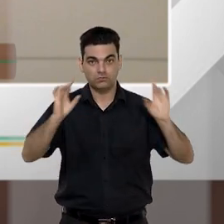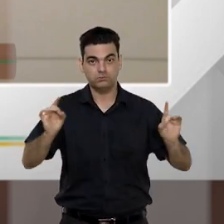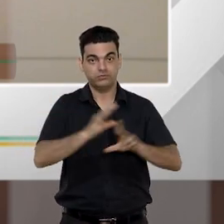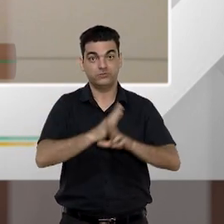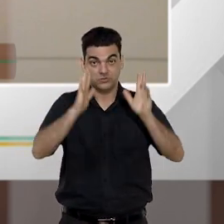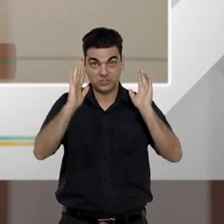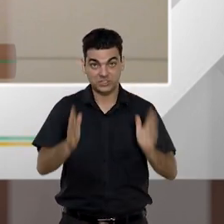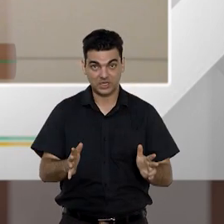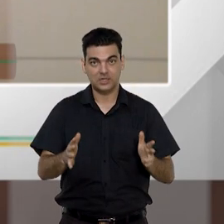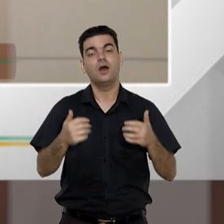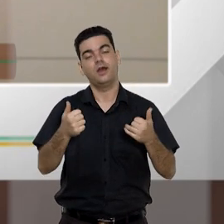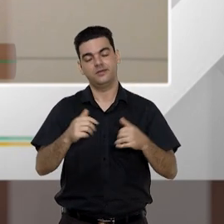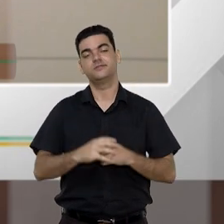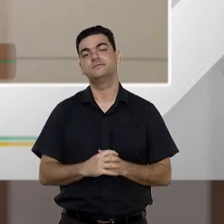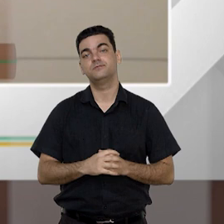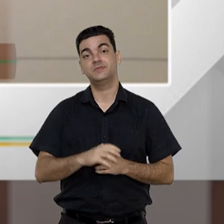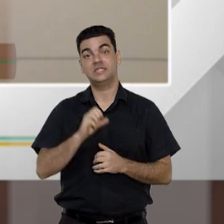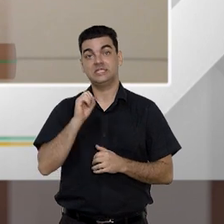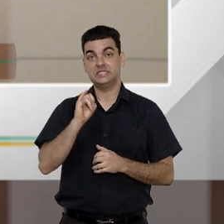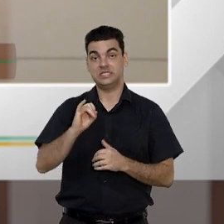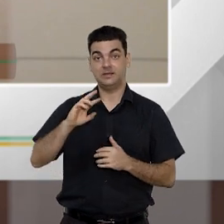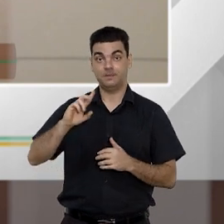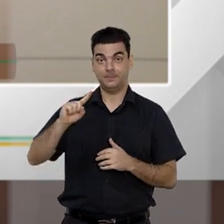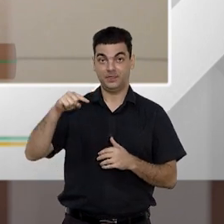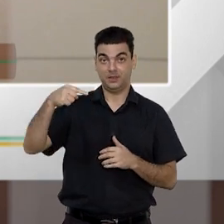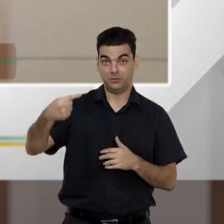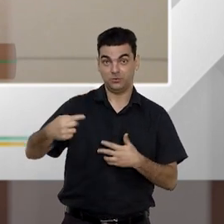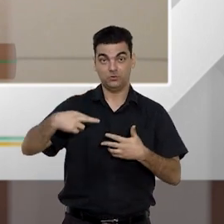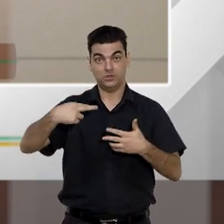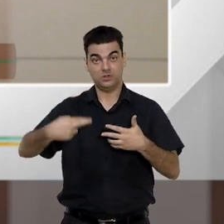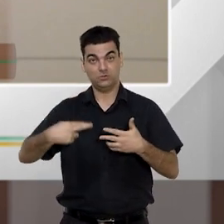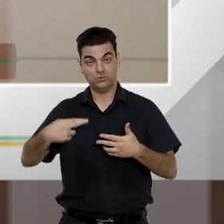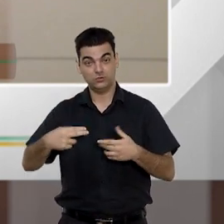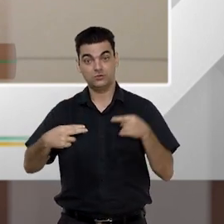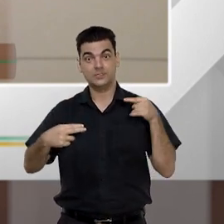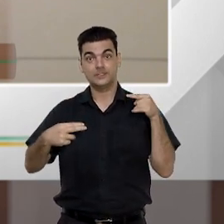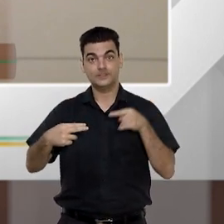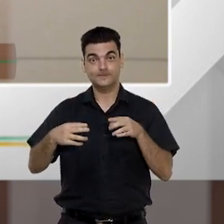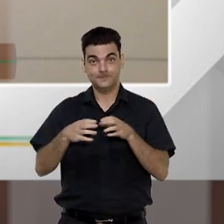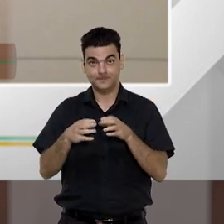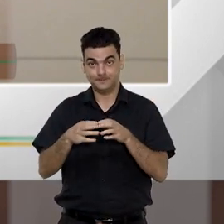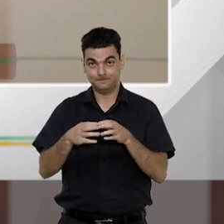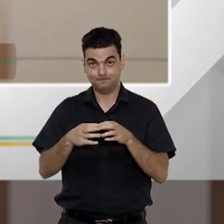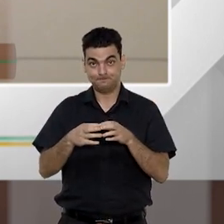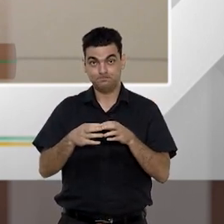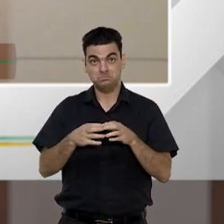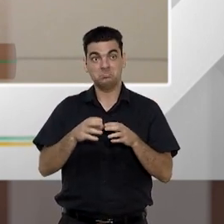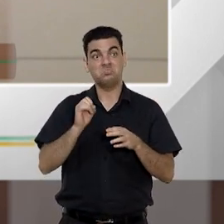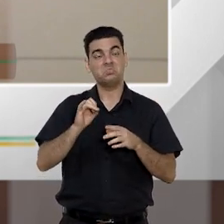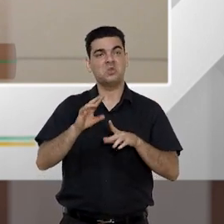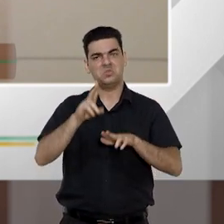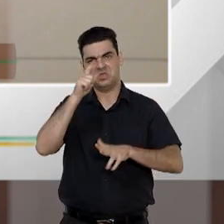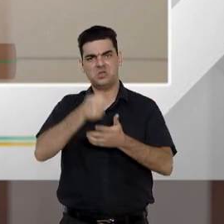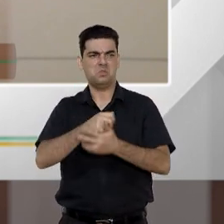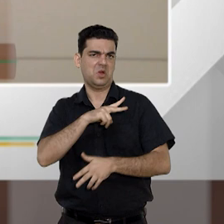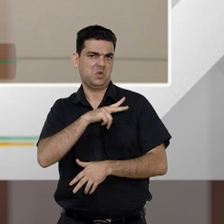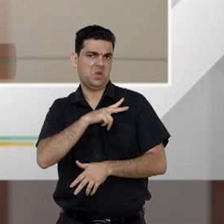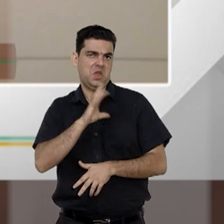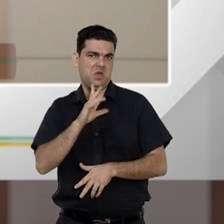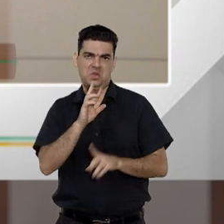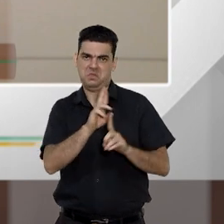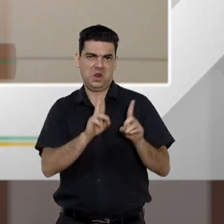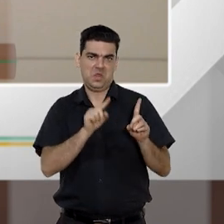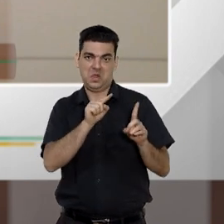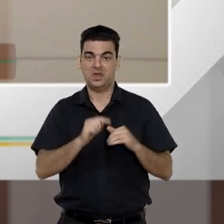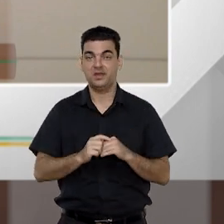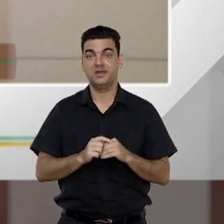resolvido o mérito. Também já foi abordado antes. Havendo o recurso nominado estando na turma recursal, se houver uma